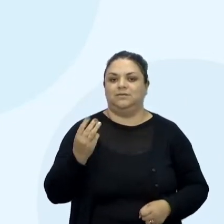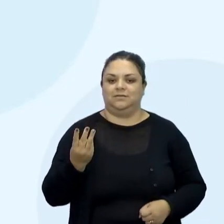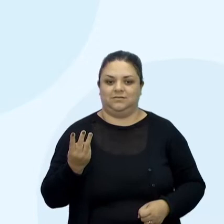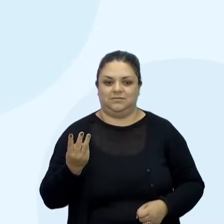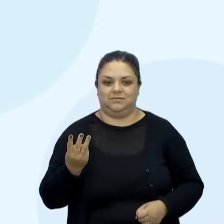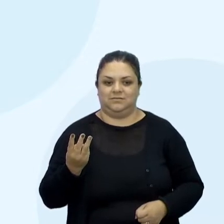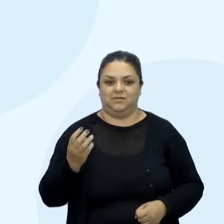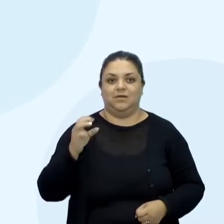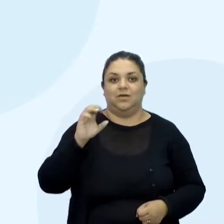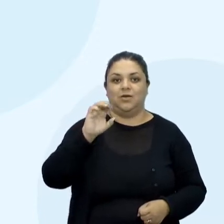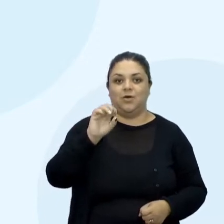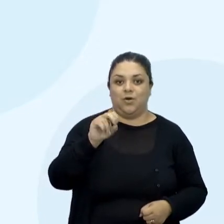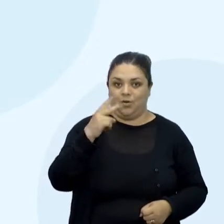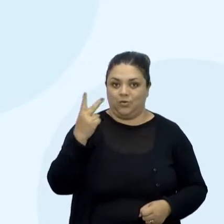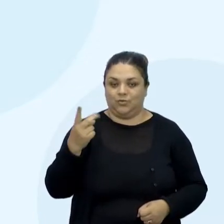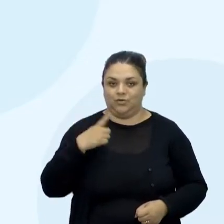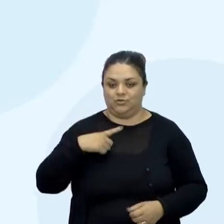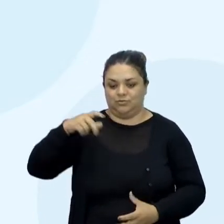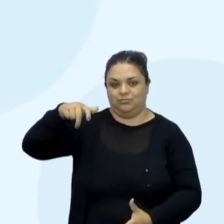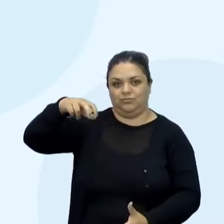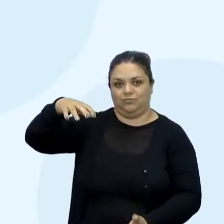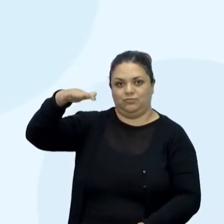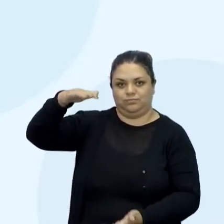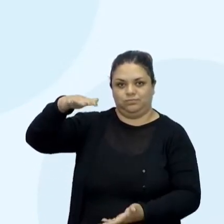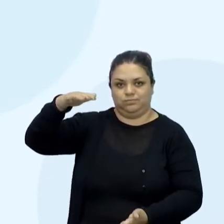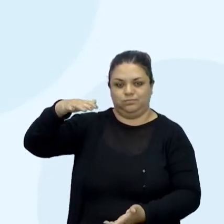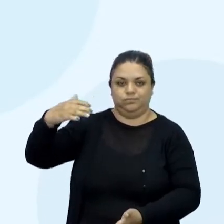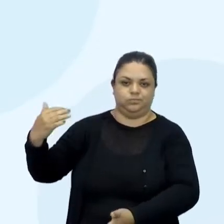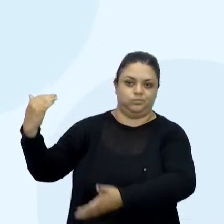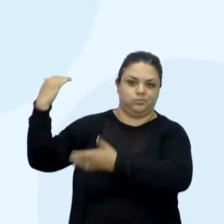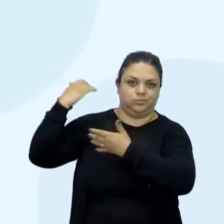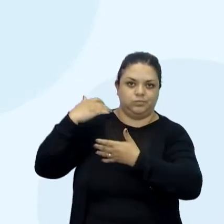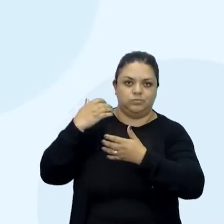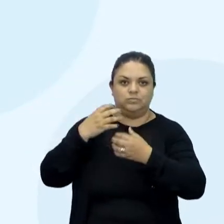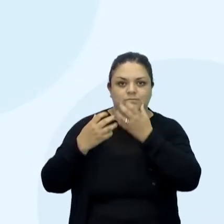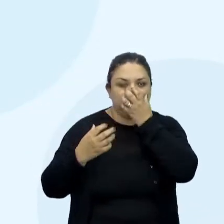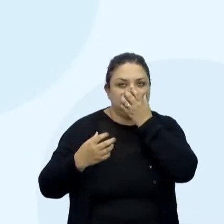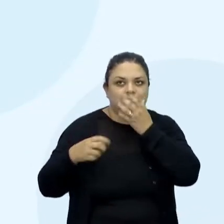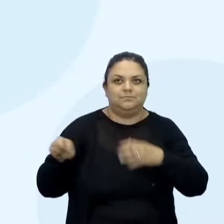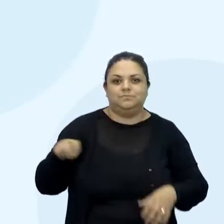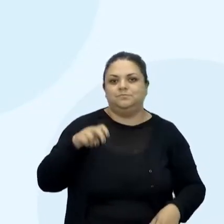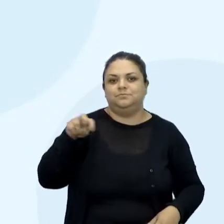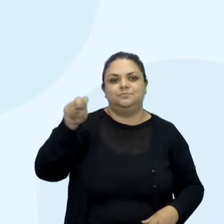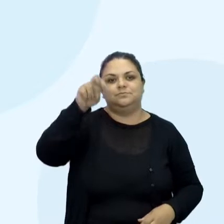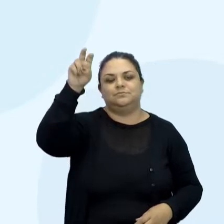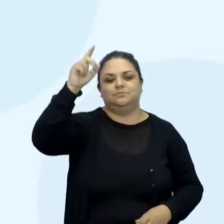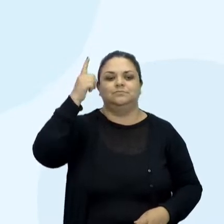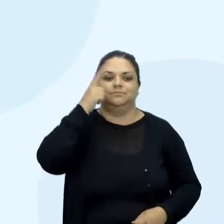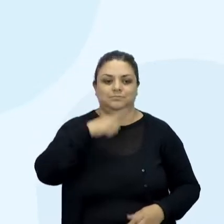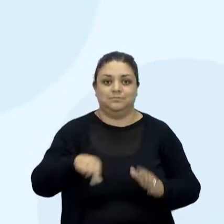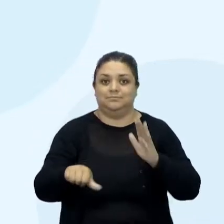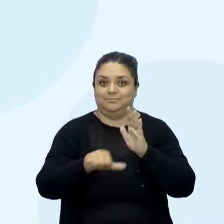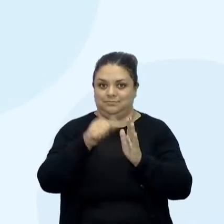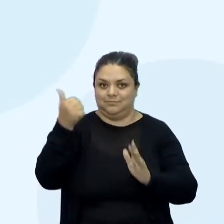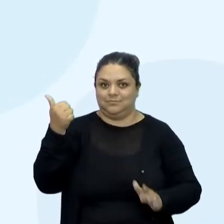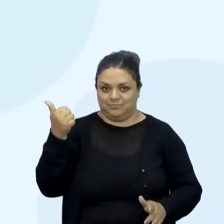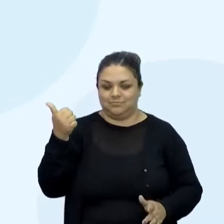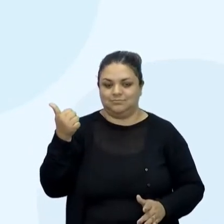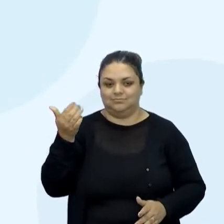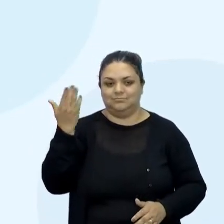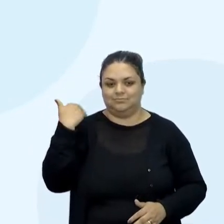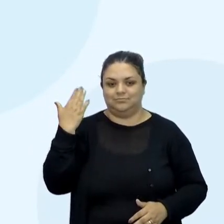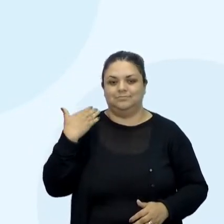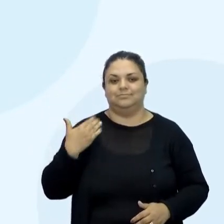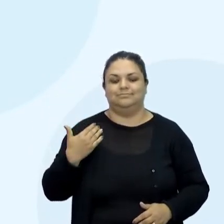1953 com oxigênio engarrafado, gente. Tá? Então essa foi a primeira escalada aí ao topo